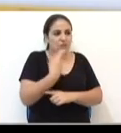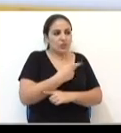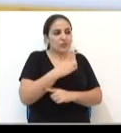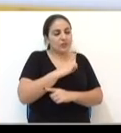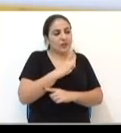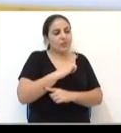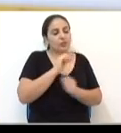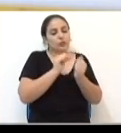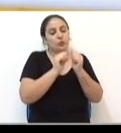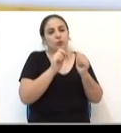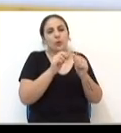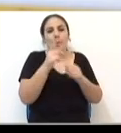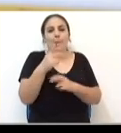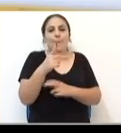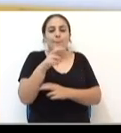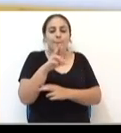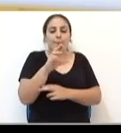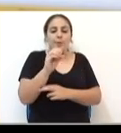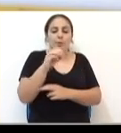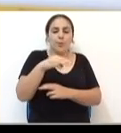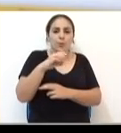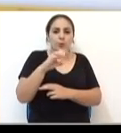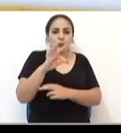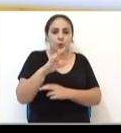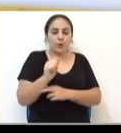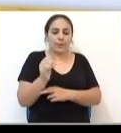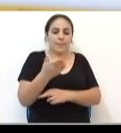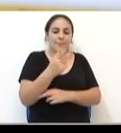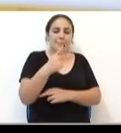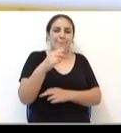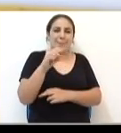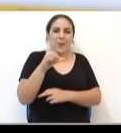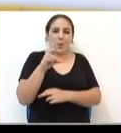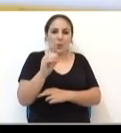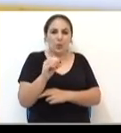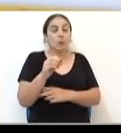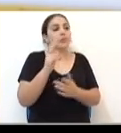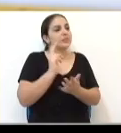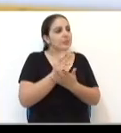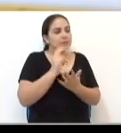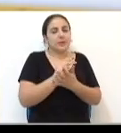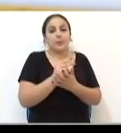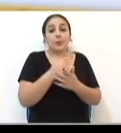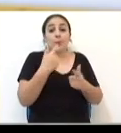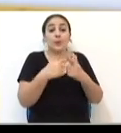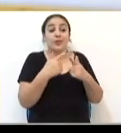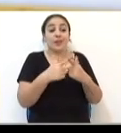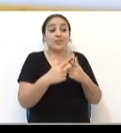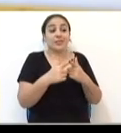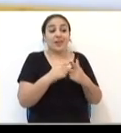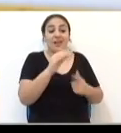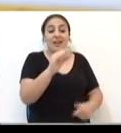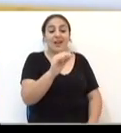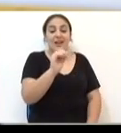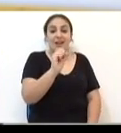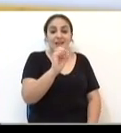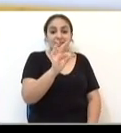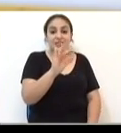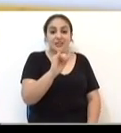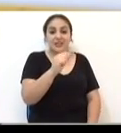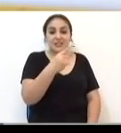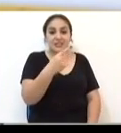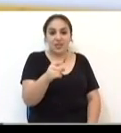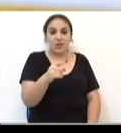gente esteve reunido com o promotor, que também, o Dr. Paulo Cine, que também vê na castração a solução para muitos